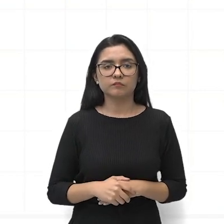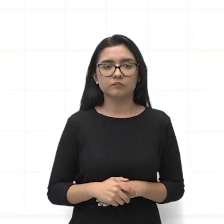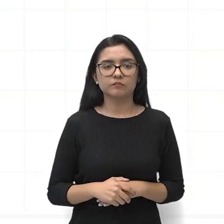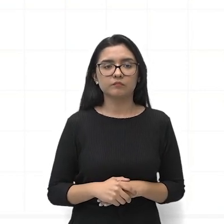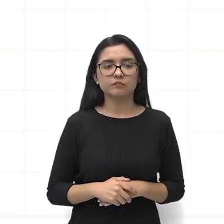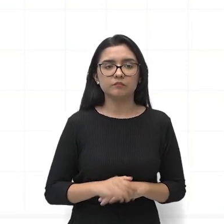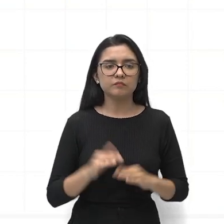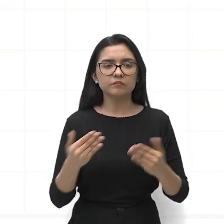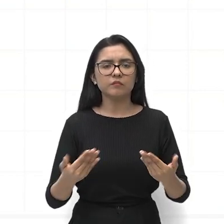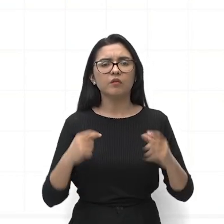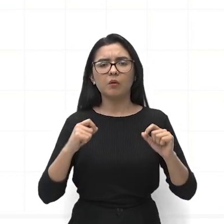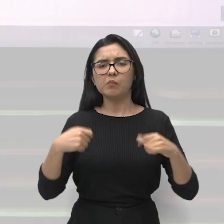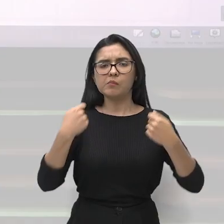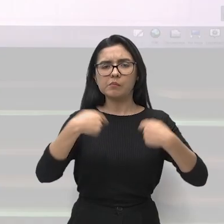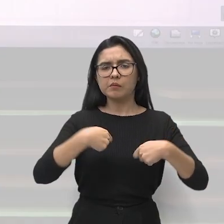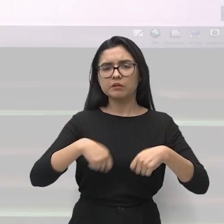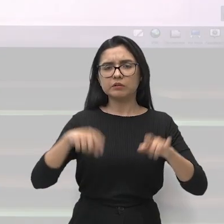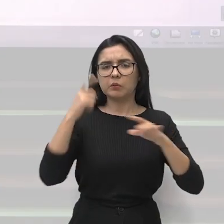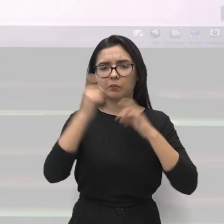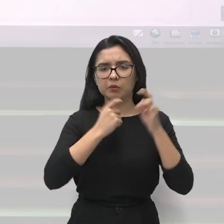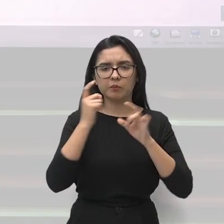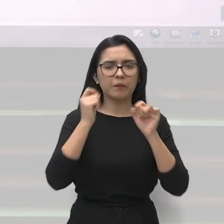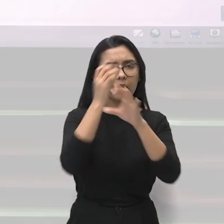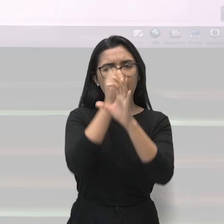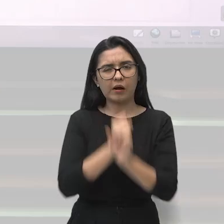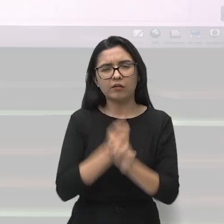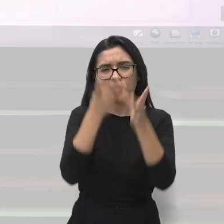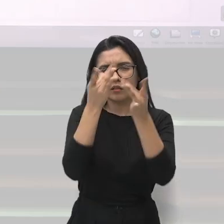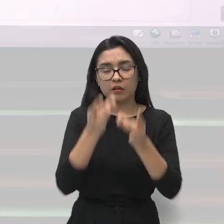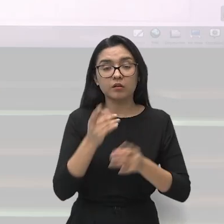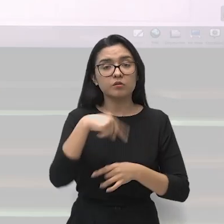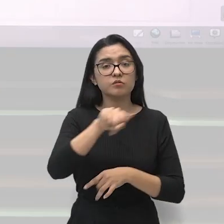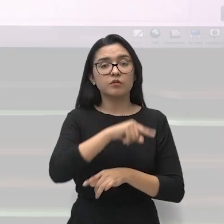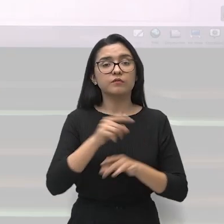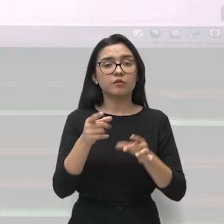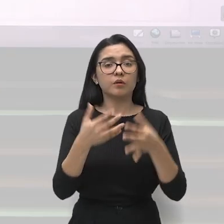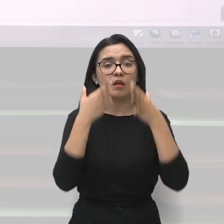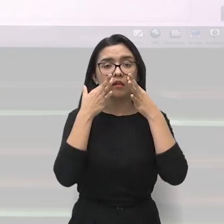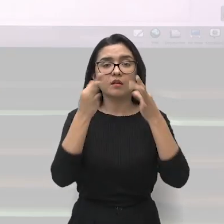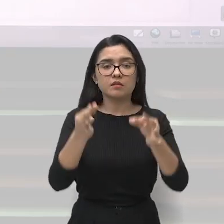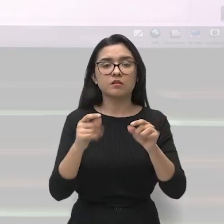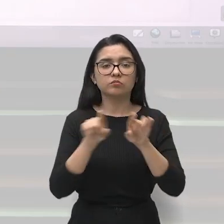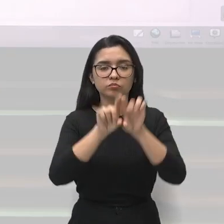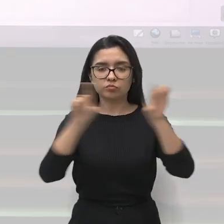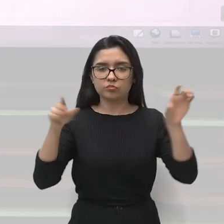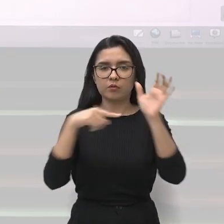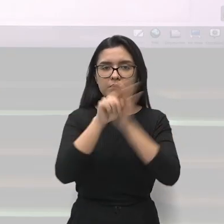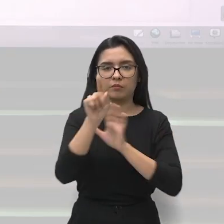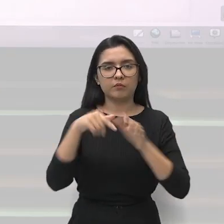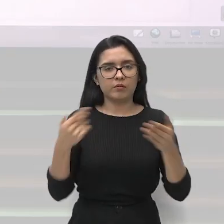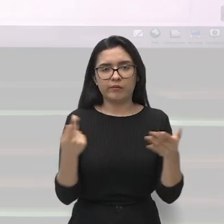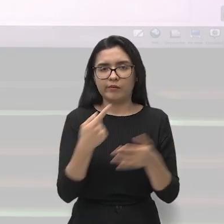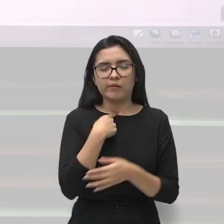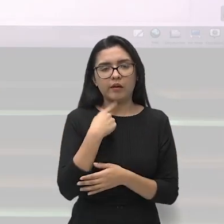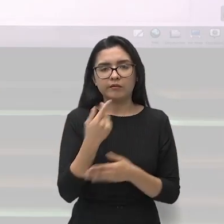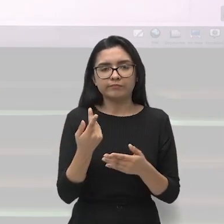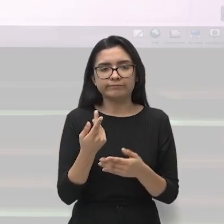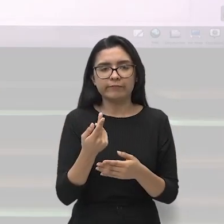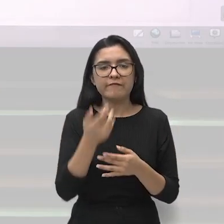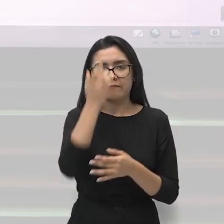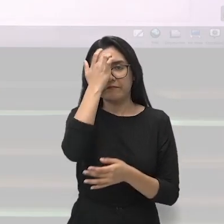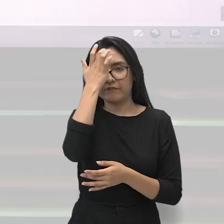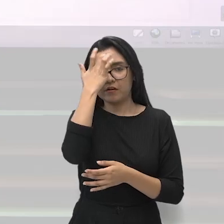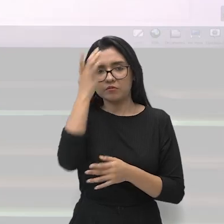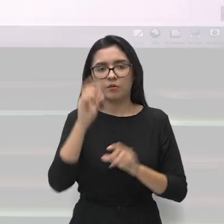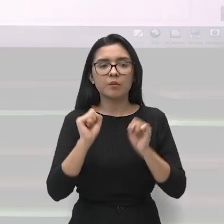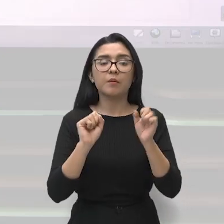motivo nenhum de se preocupar aí, né, com o cálculo. É só prestar atenção no desenvolvimento, não tem como errar, pessoal. Aí, o